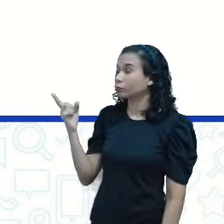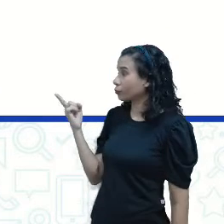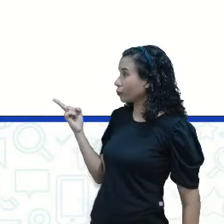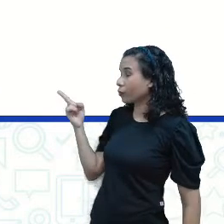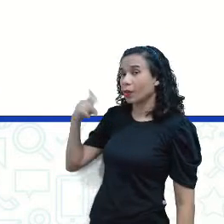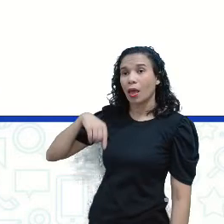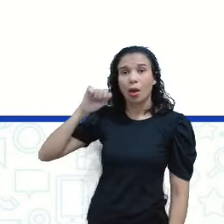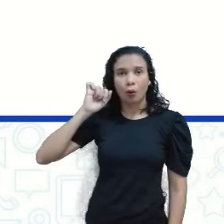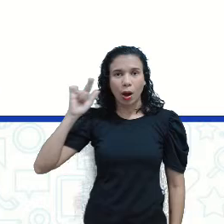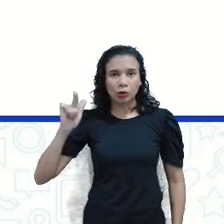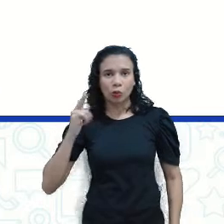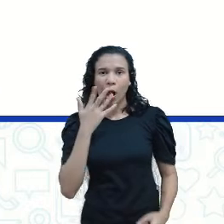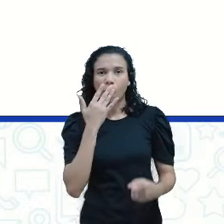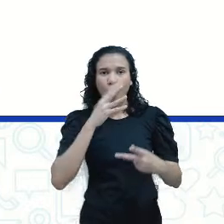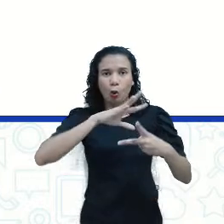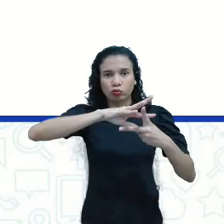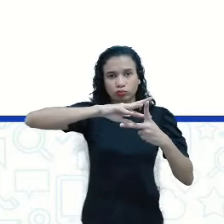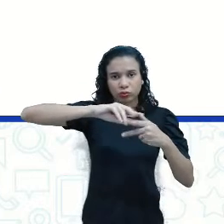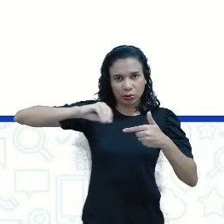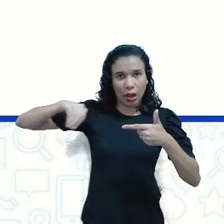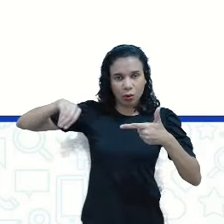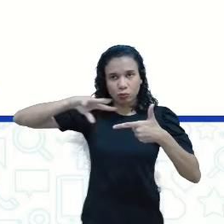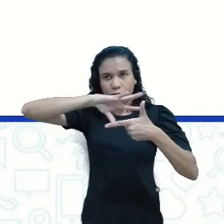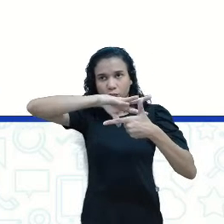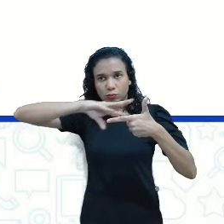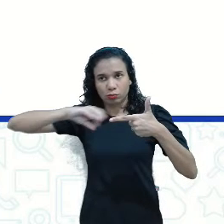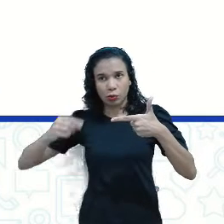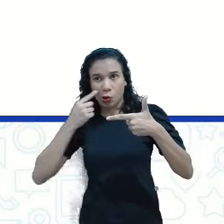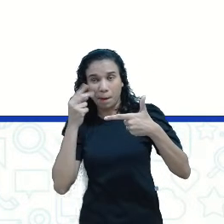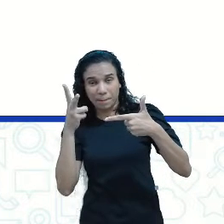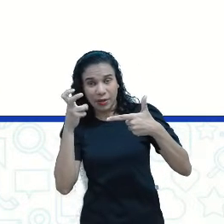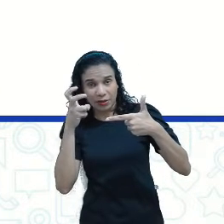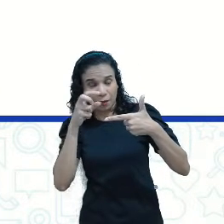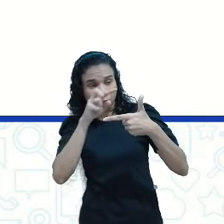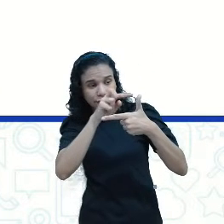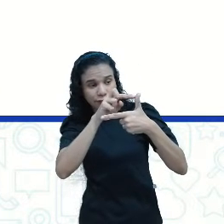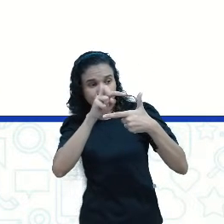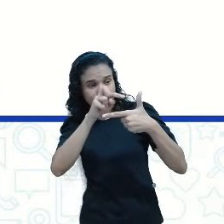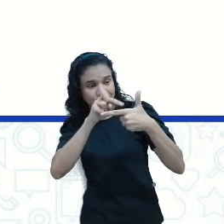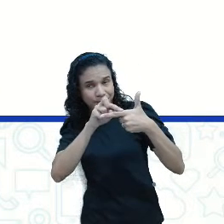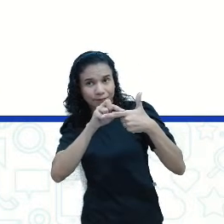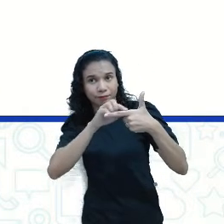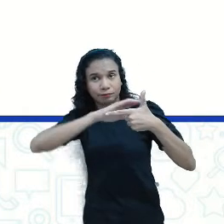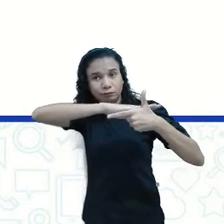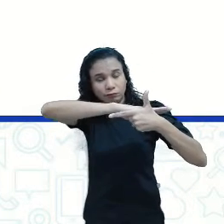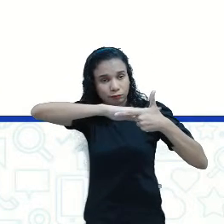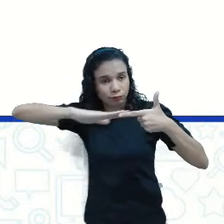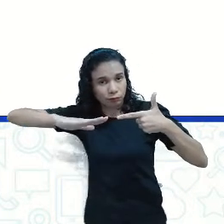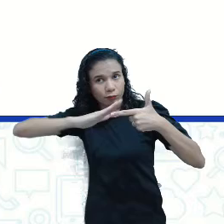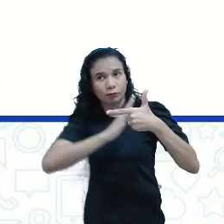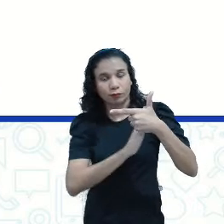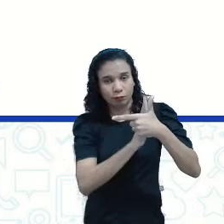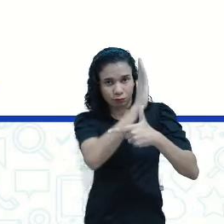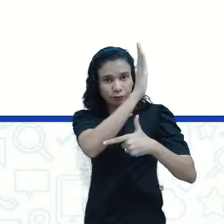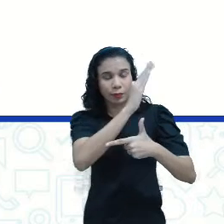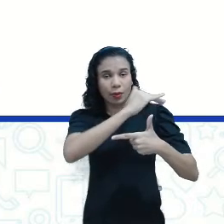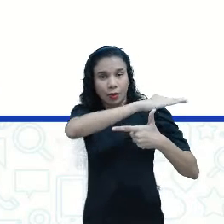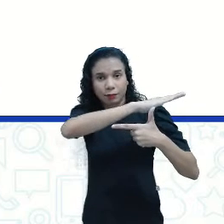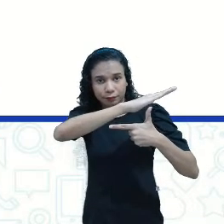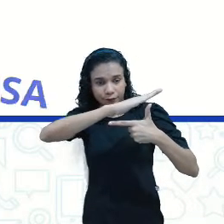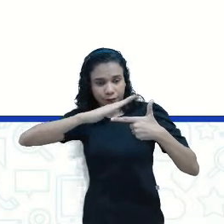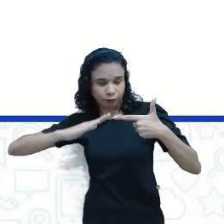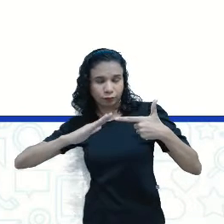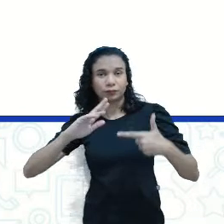era azul, eu tirei a cor dele, observa que lá em cima tem um formato quadradinho que é 90 graus, e embaixo é a hipotenusa, que é o maior lado desse